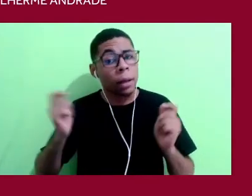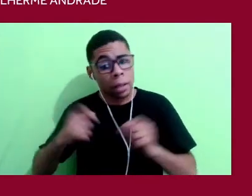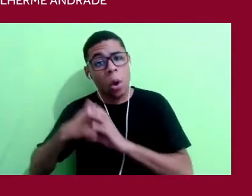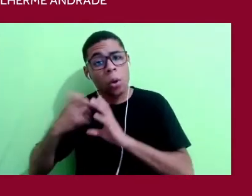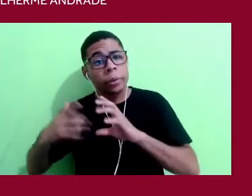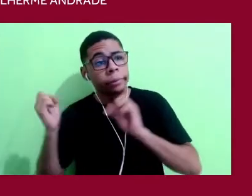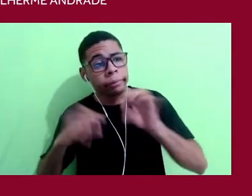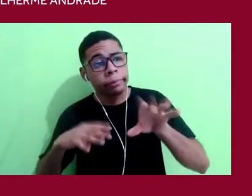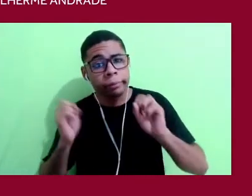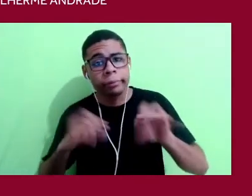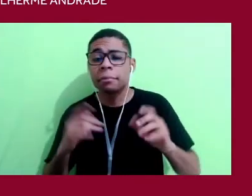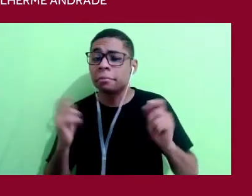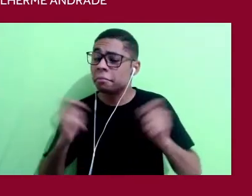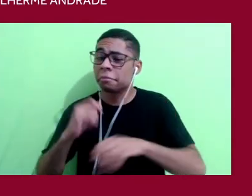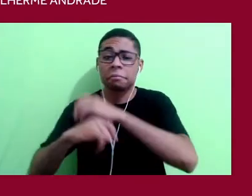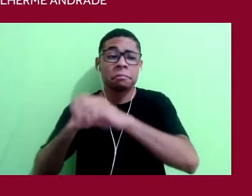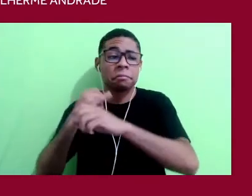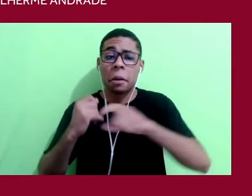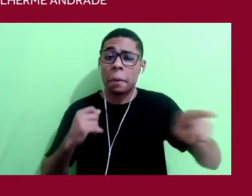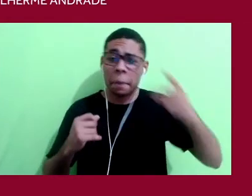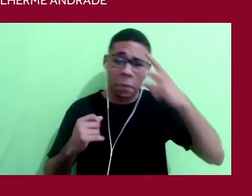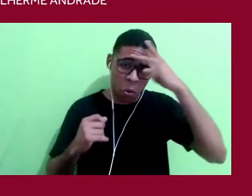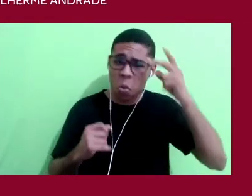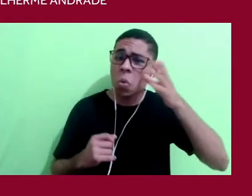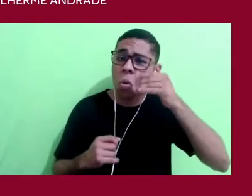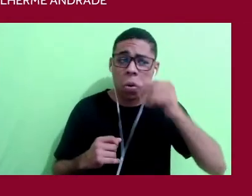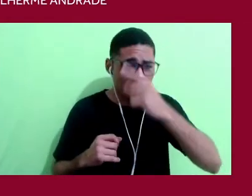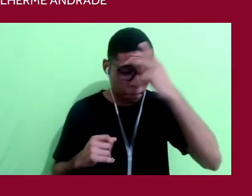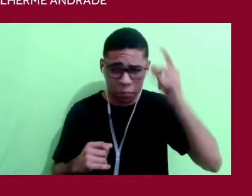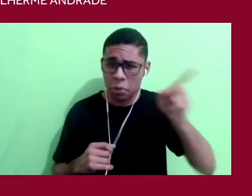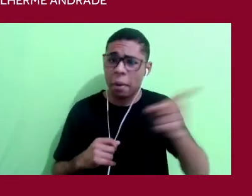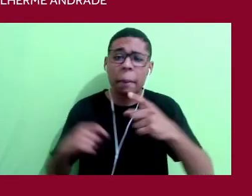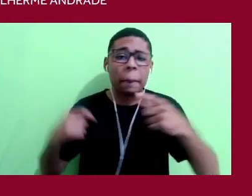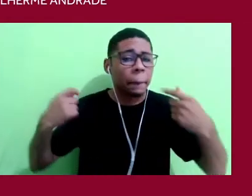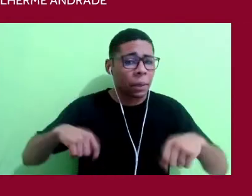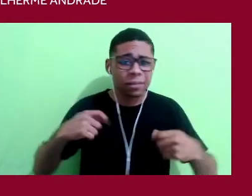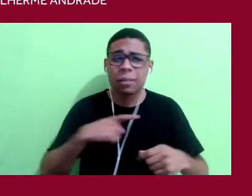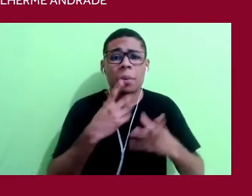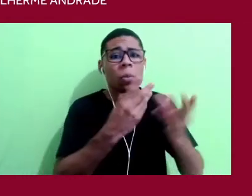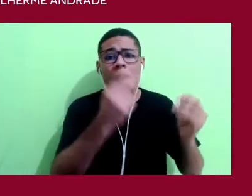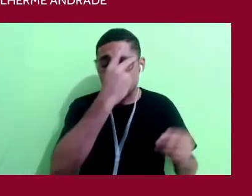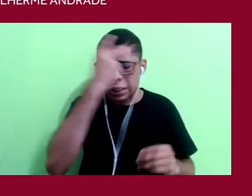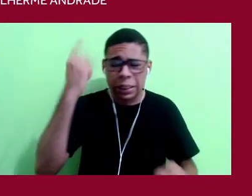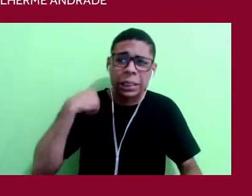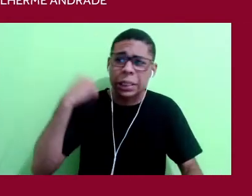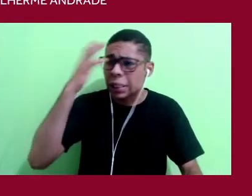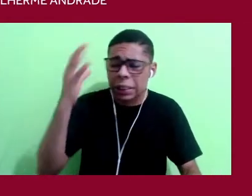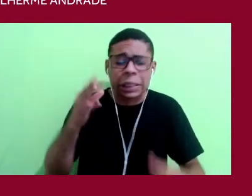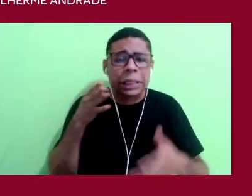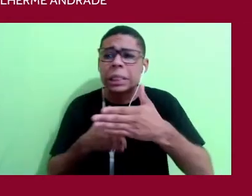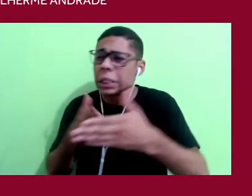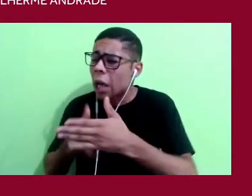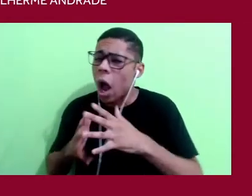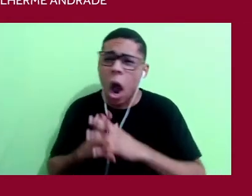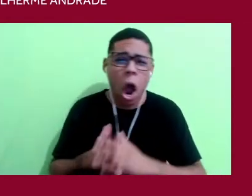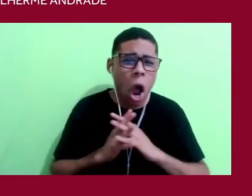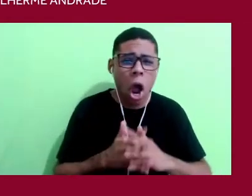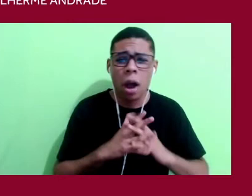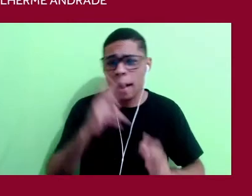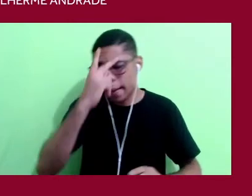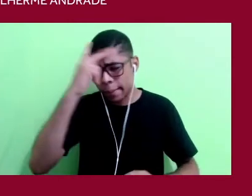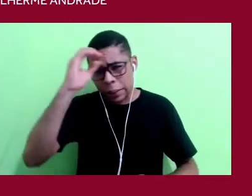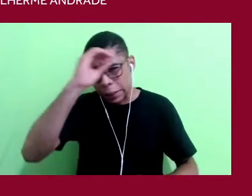dentro das nossas mídias sociais, que é algo que as pessoas precisam. Tem muita gente que não está entendendo como fazer, tem muita gente que não sabe